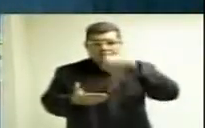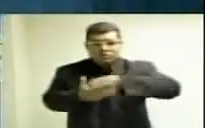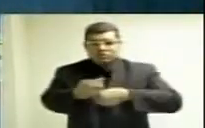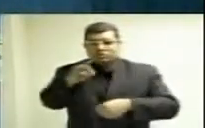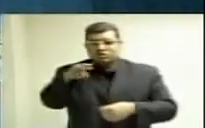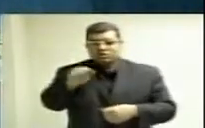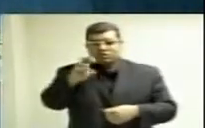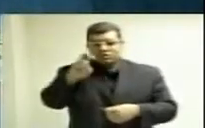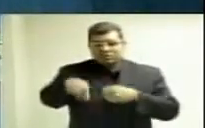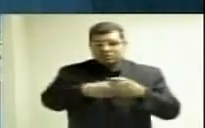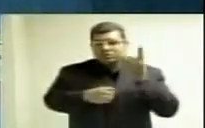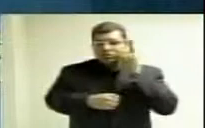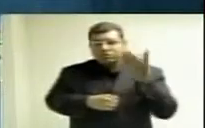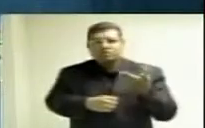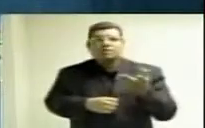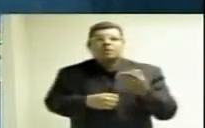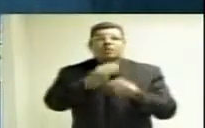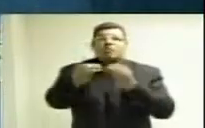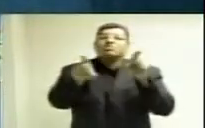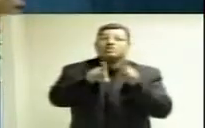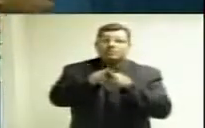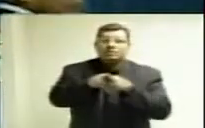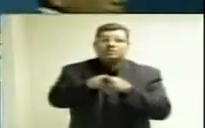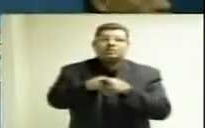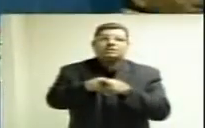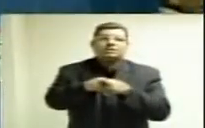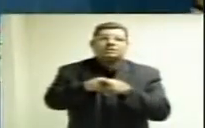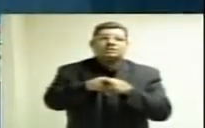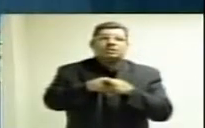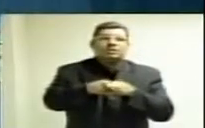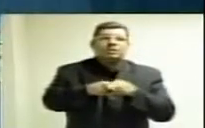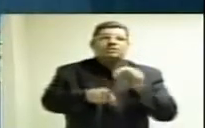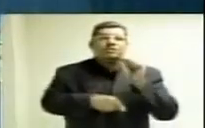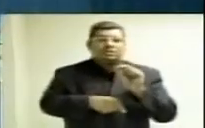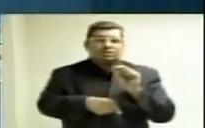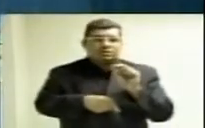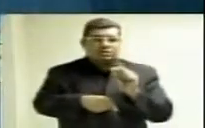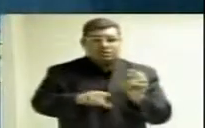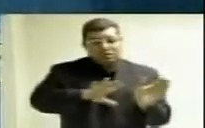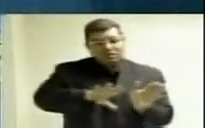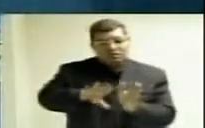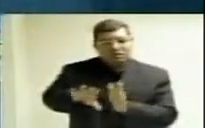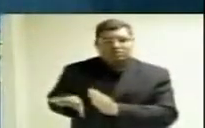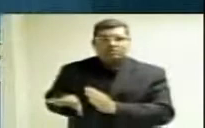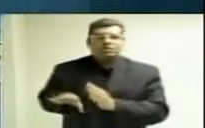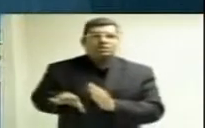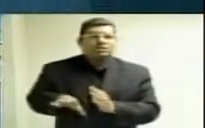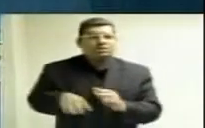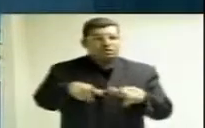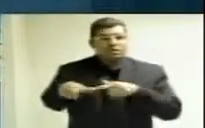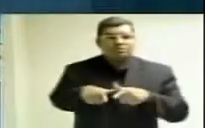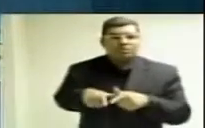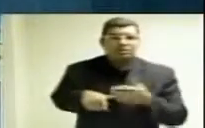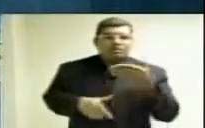de R$5.000 diária, como também a possibilidade de ação